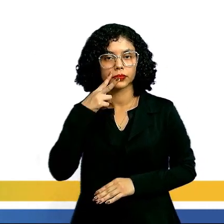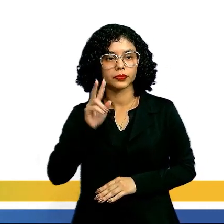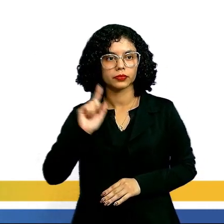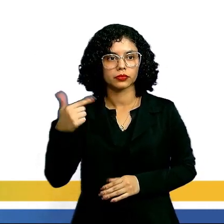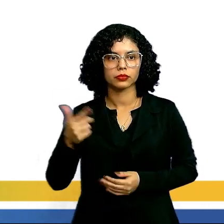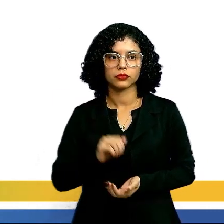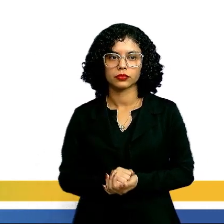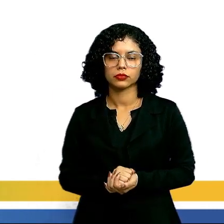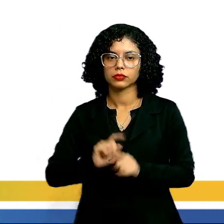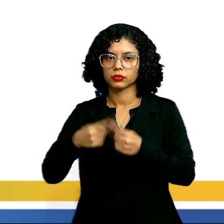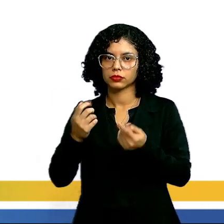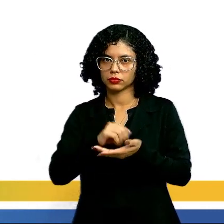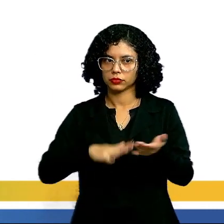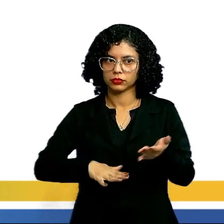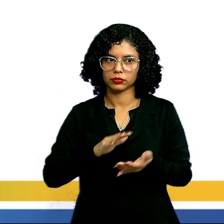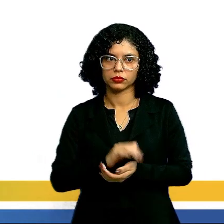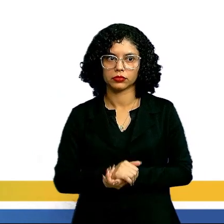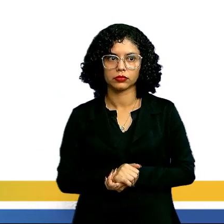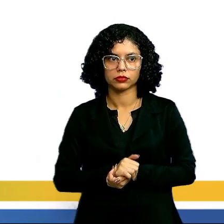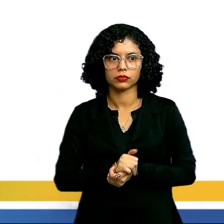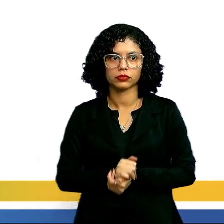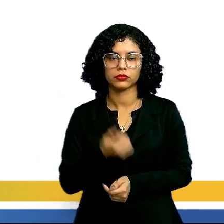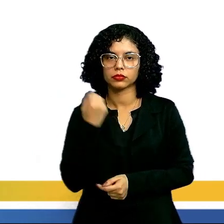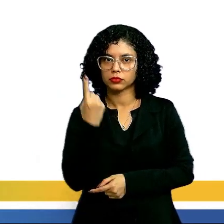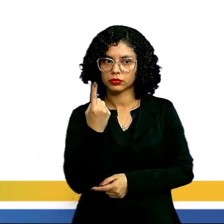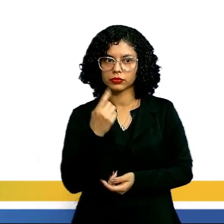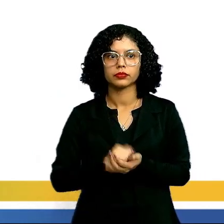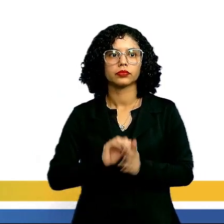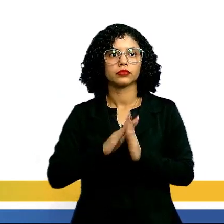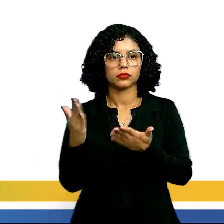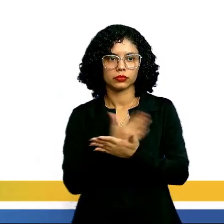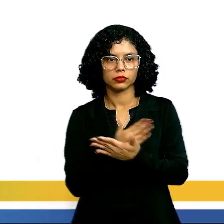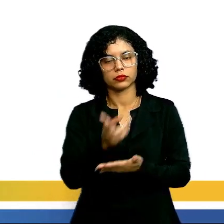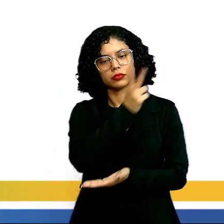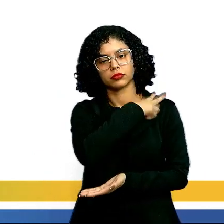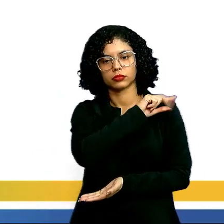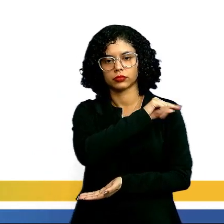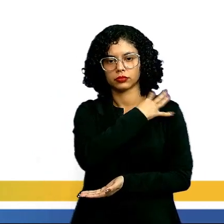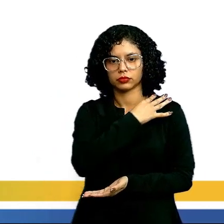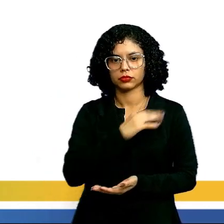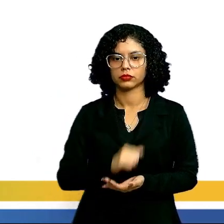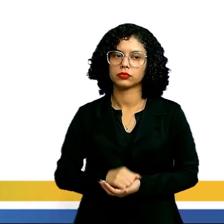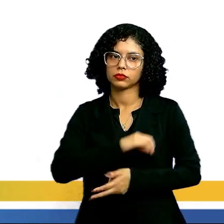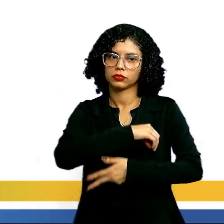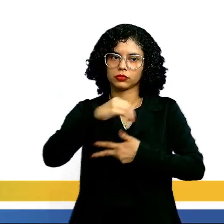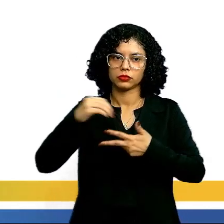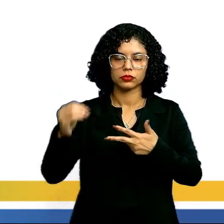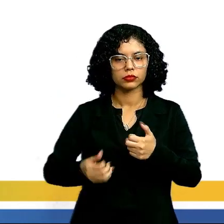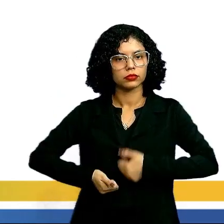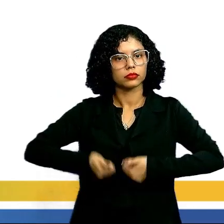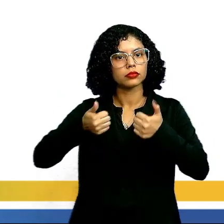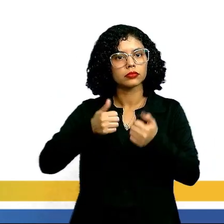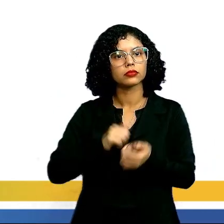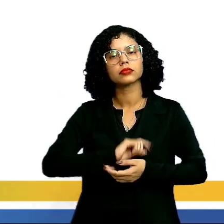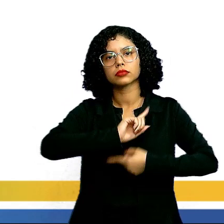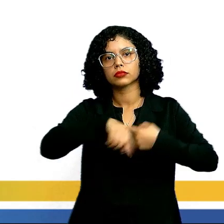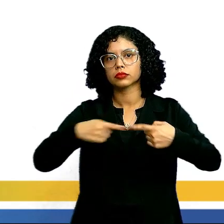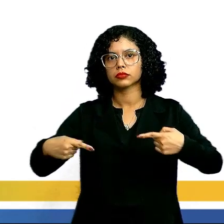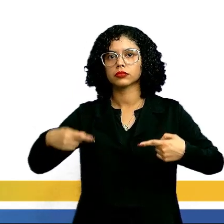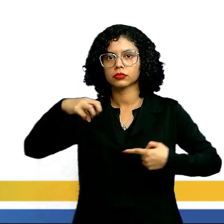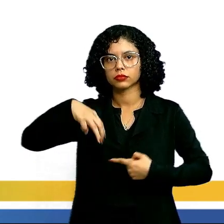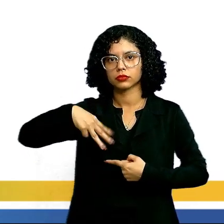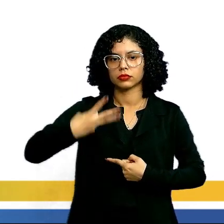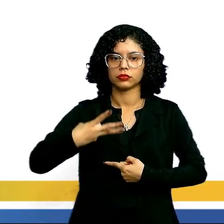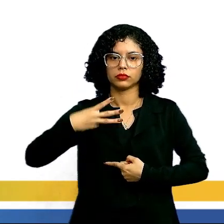Vejamos aí mais uma alternativa. Questão de número 1, que está no livro do segundo ano, a prova Enem,